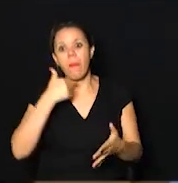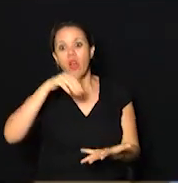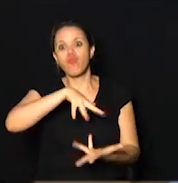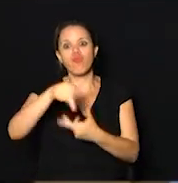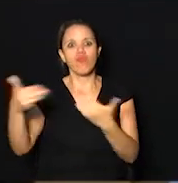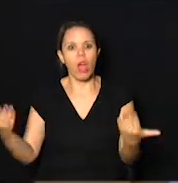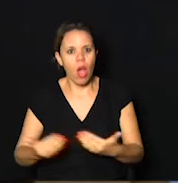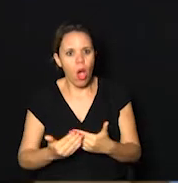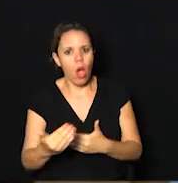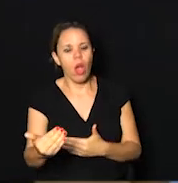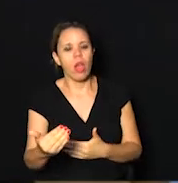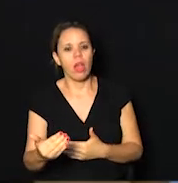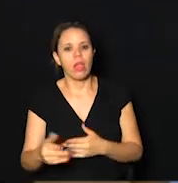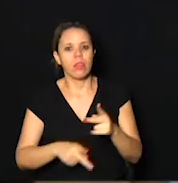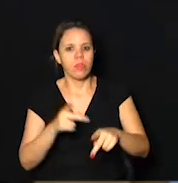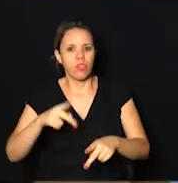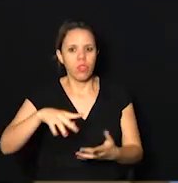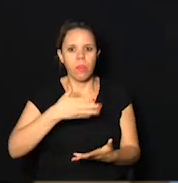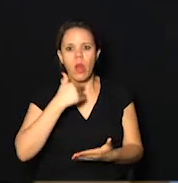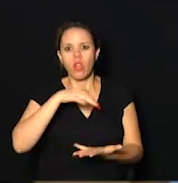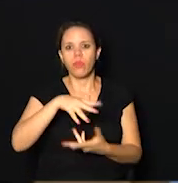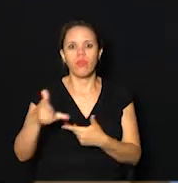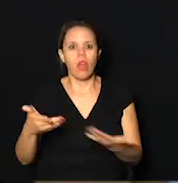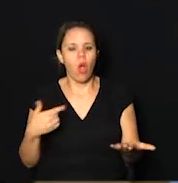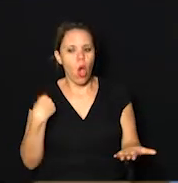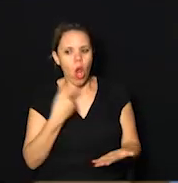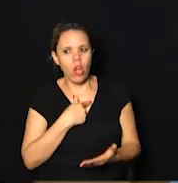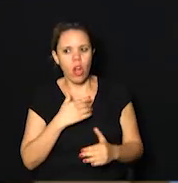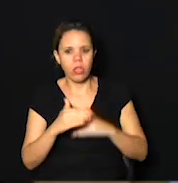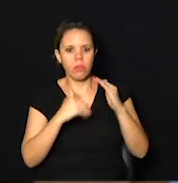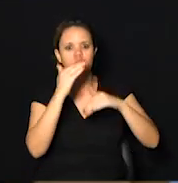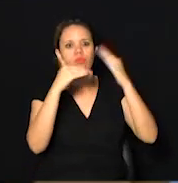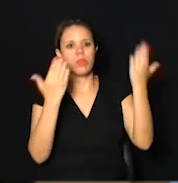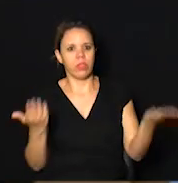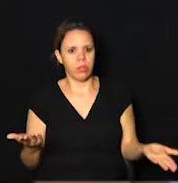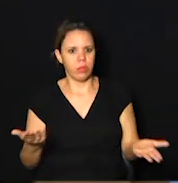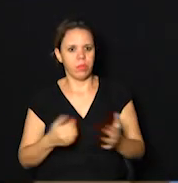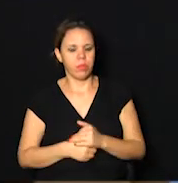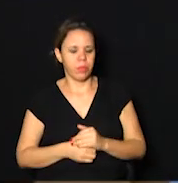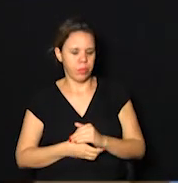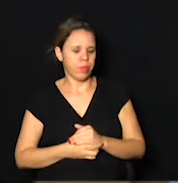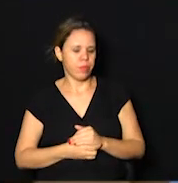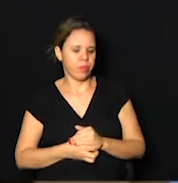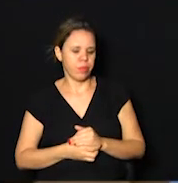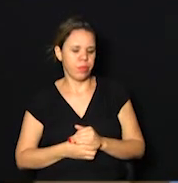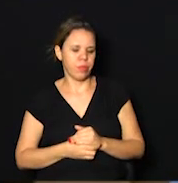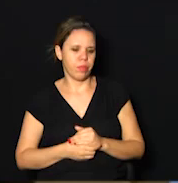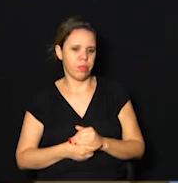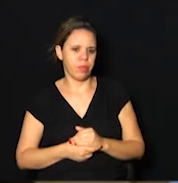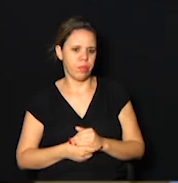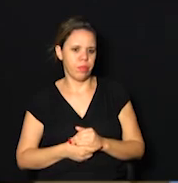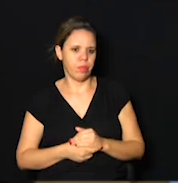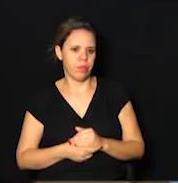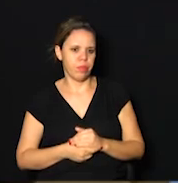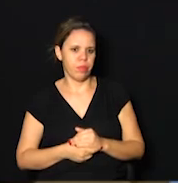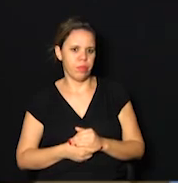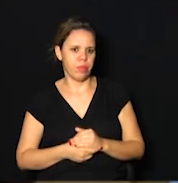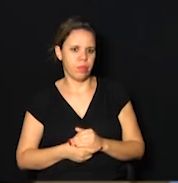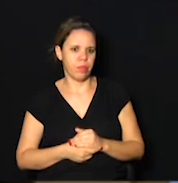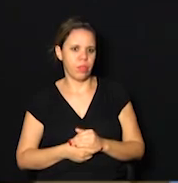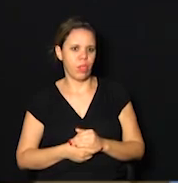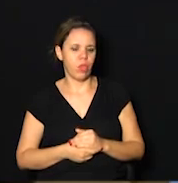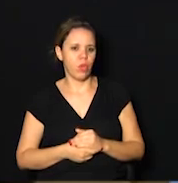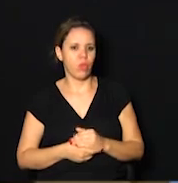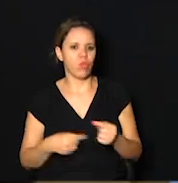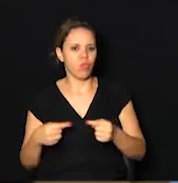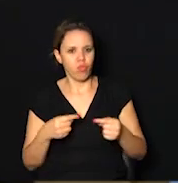agora a gente tá incomodando essa turma agora e tem um essa sinais que eu